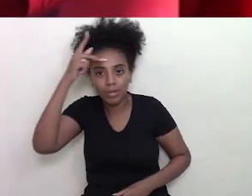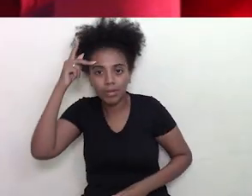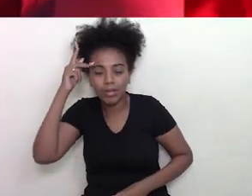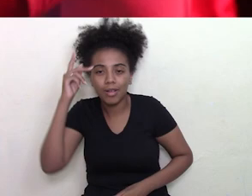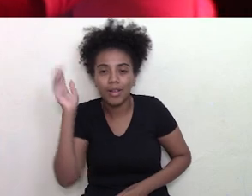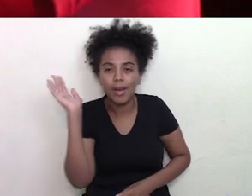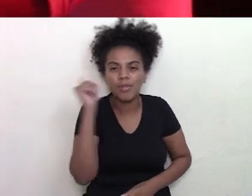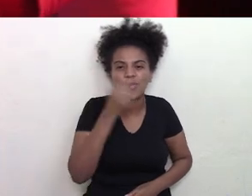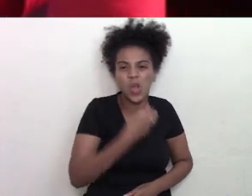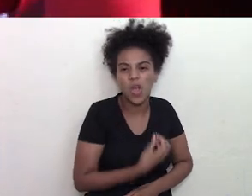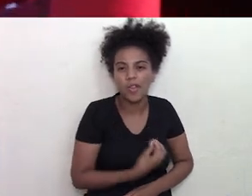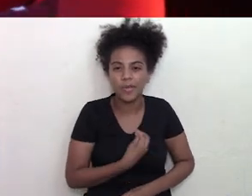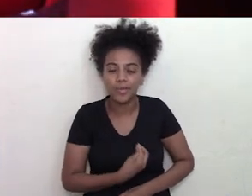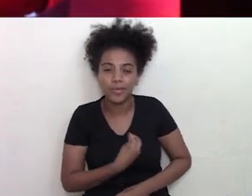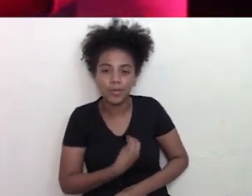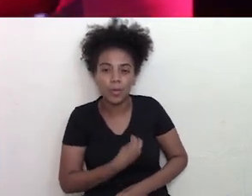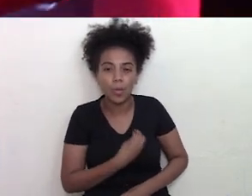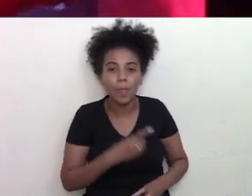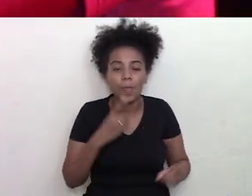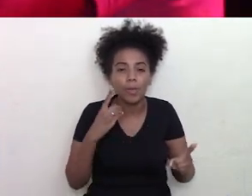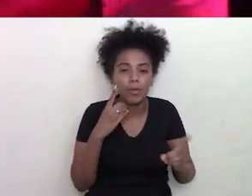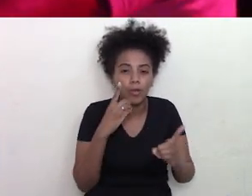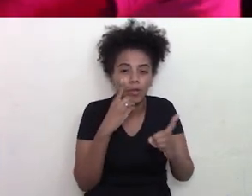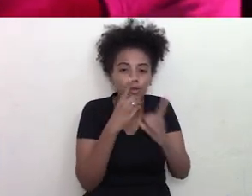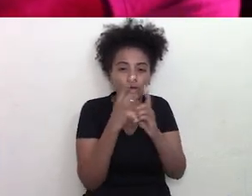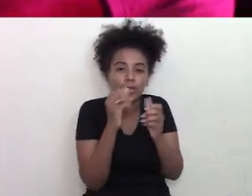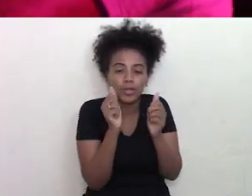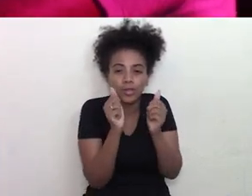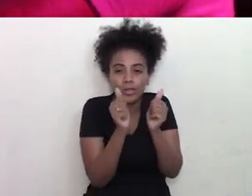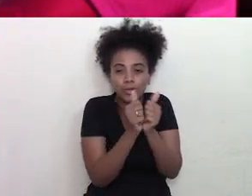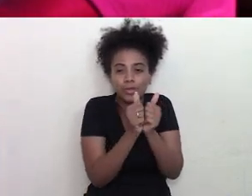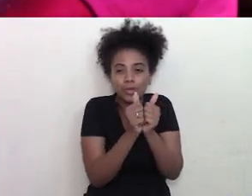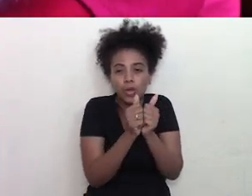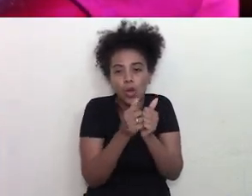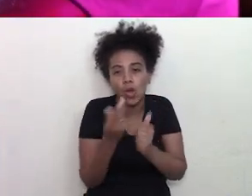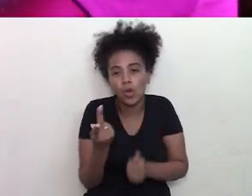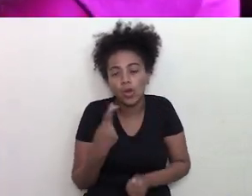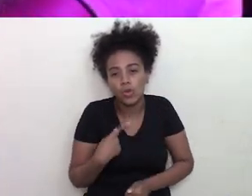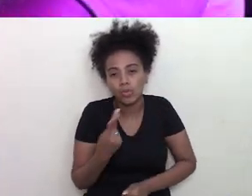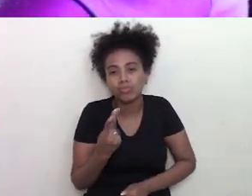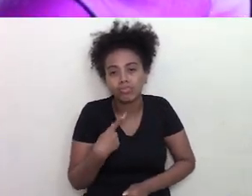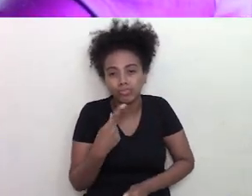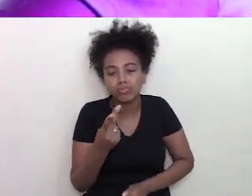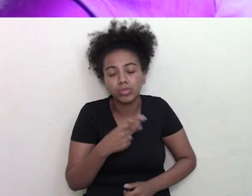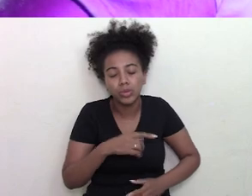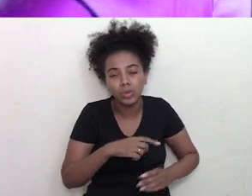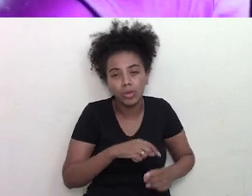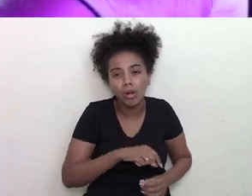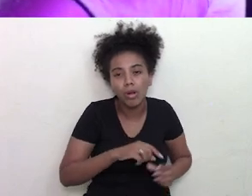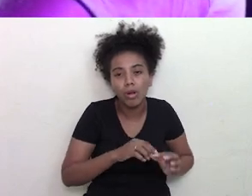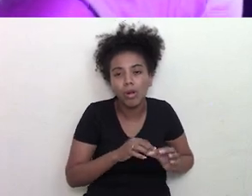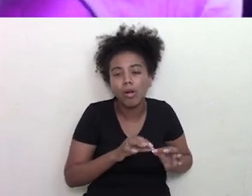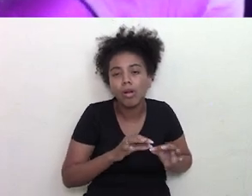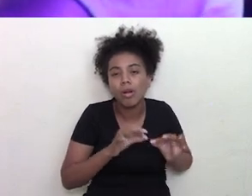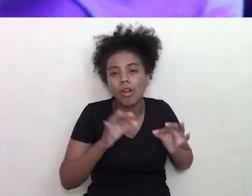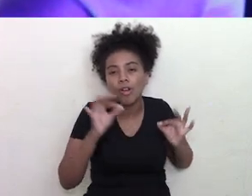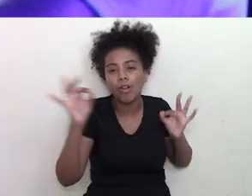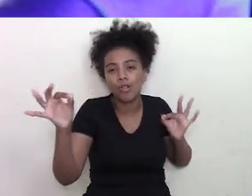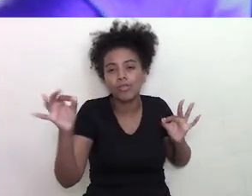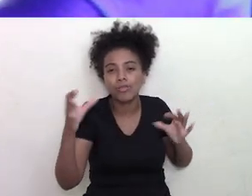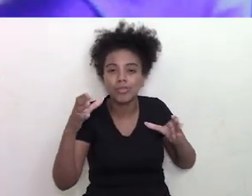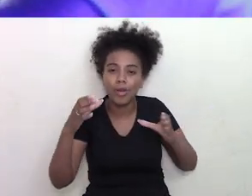Bora viver, você e eu agora, eu e você. Vamos pra onde tudo pode acontecer,